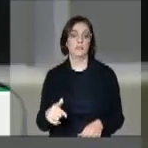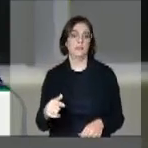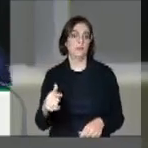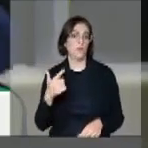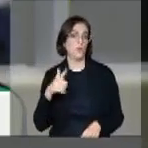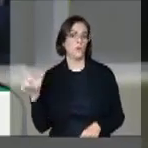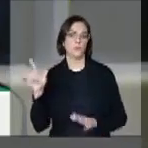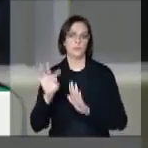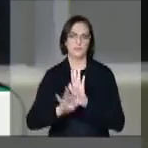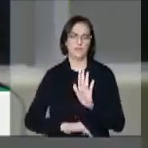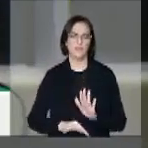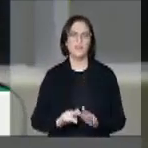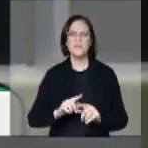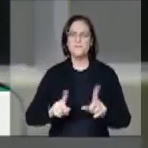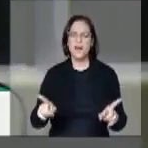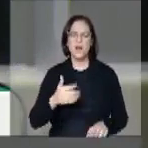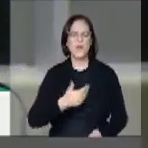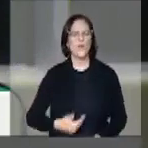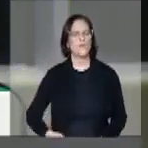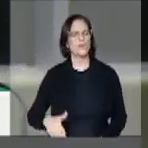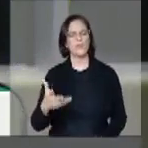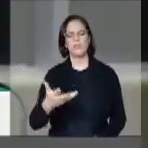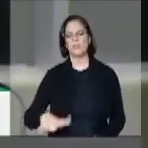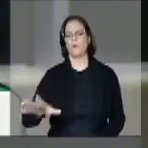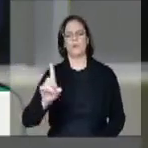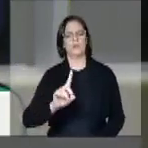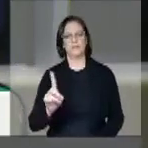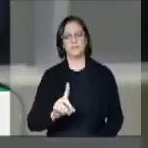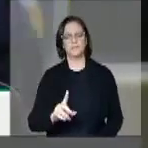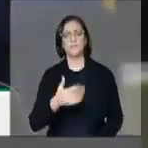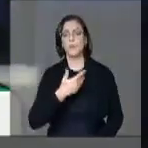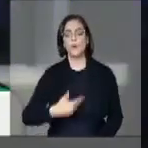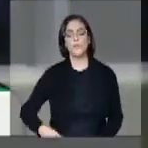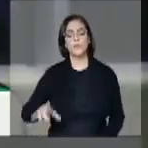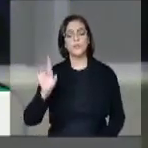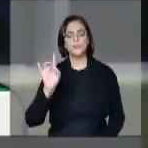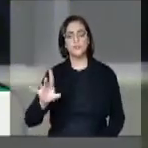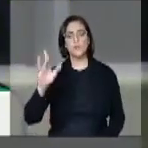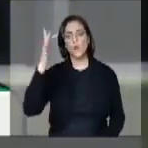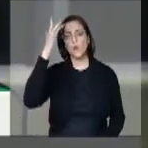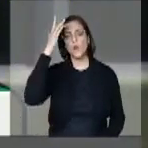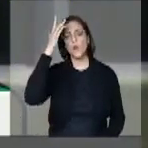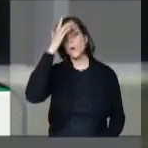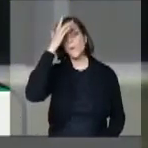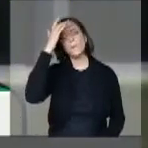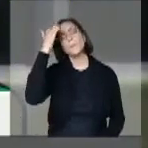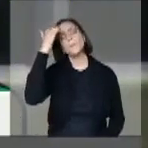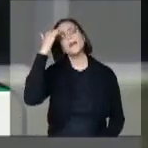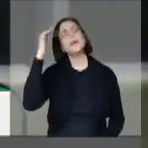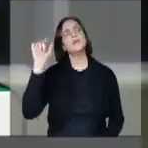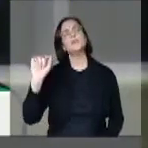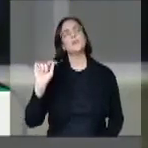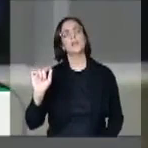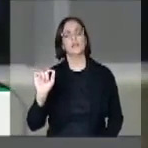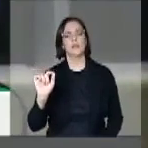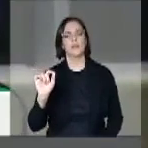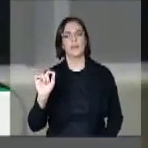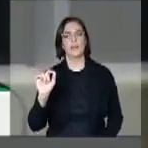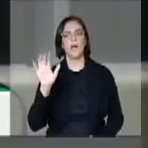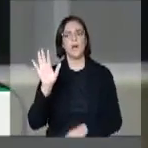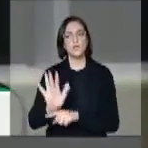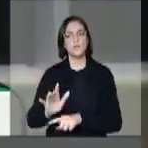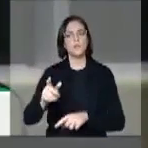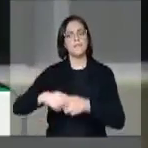governo. A escolha do governo foi de aliviar o agronegócio para que possa não pagar mais. Aumente. E com